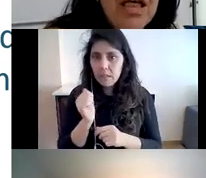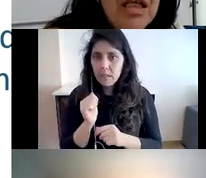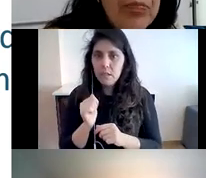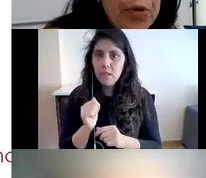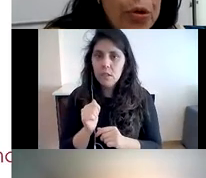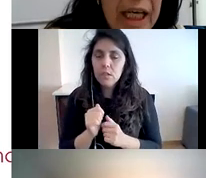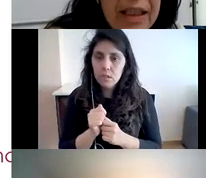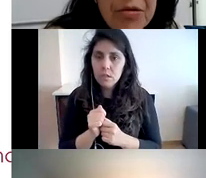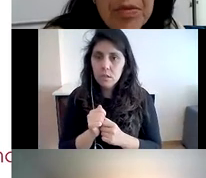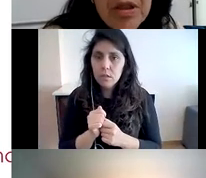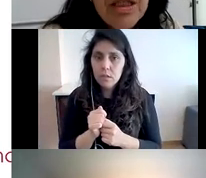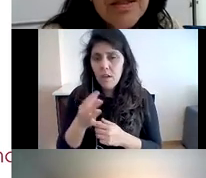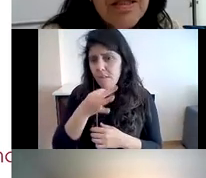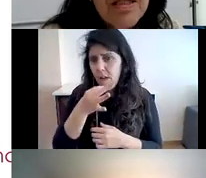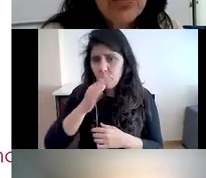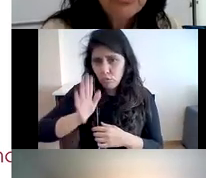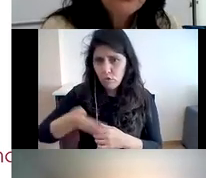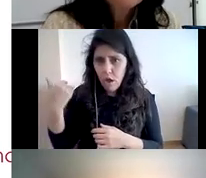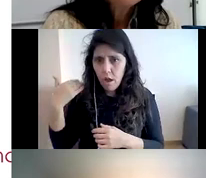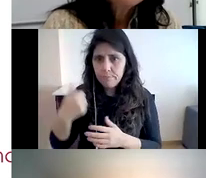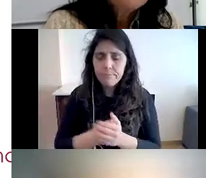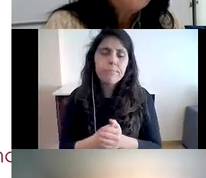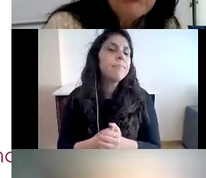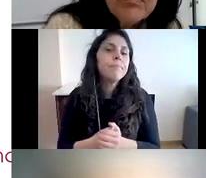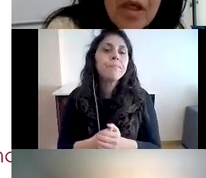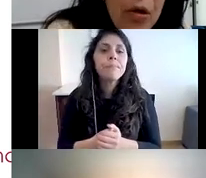aqui pelos colegas que me antecederam.